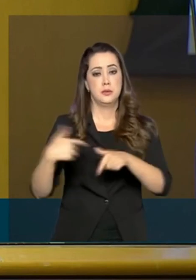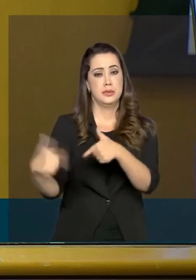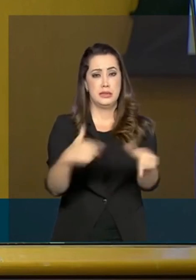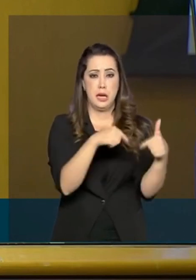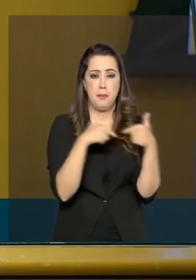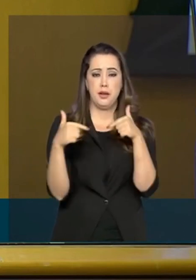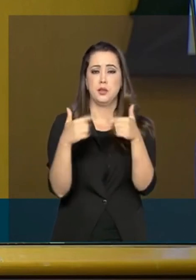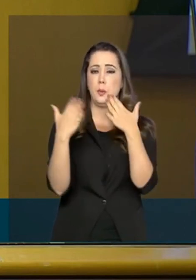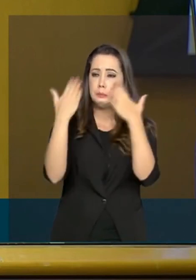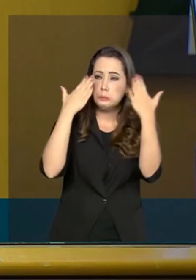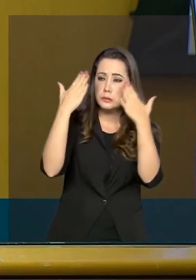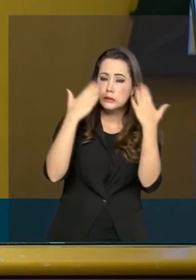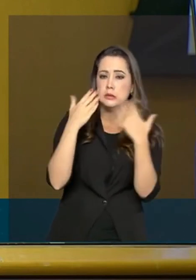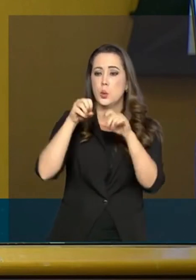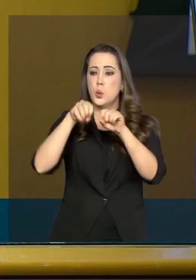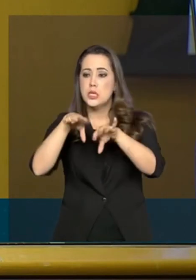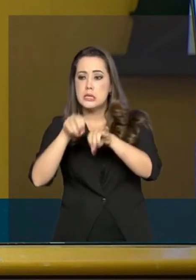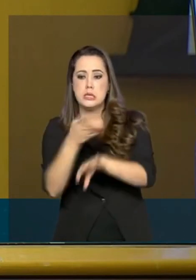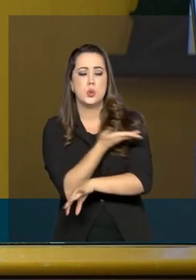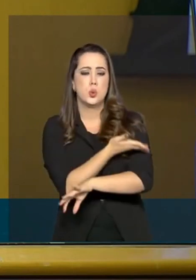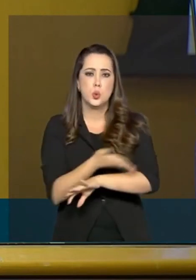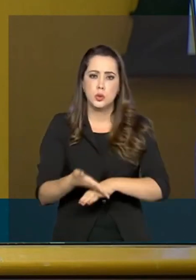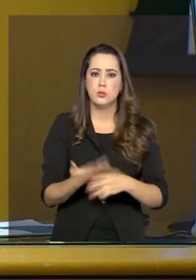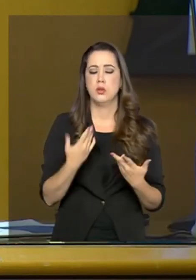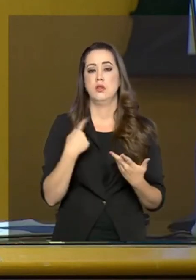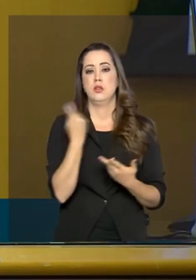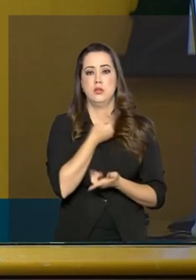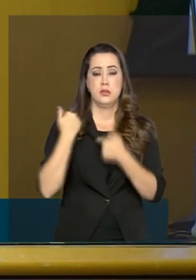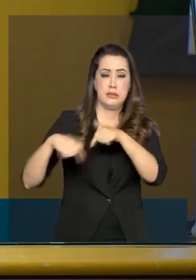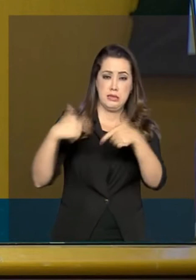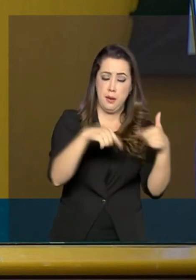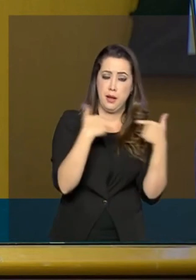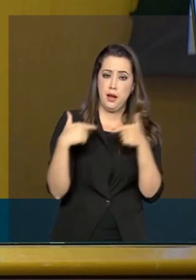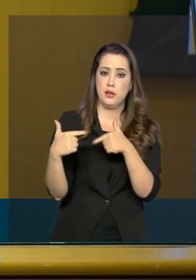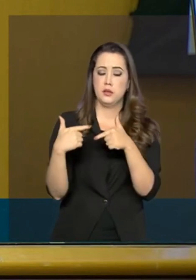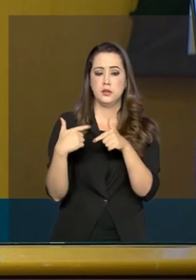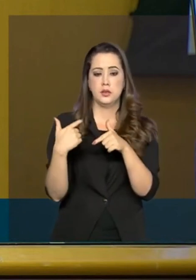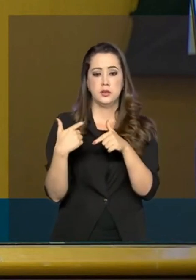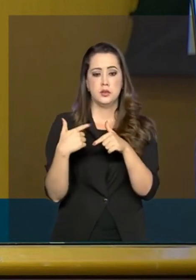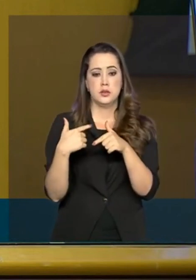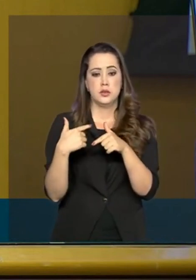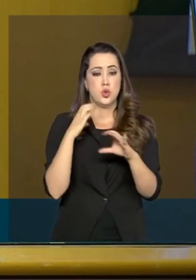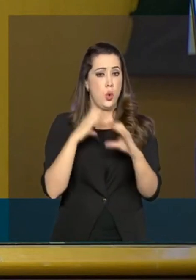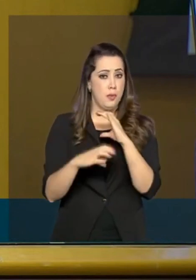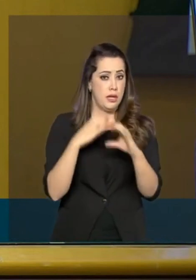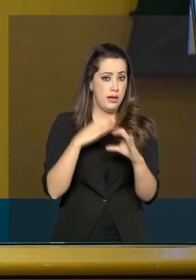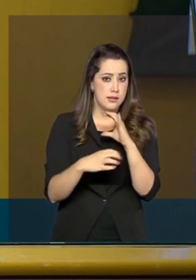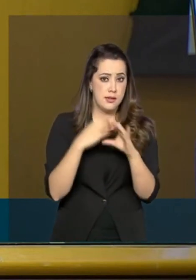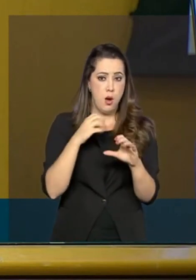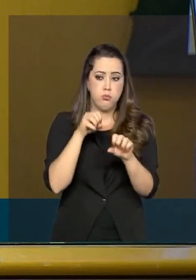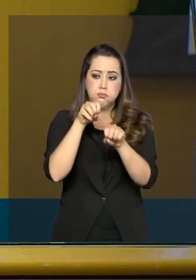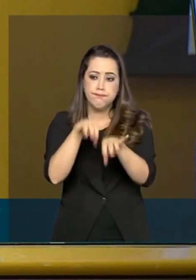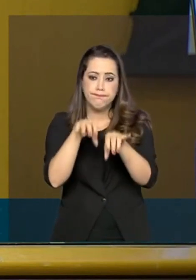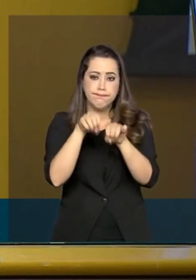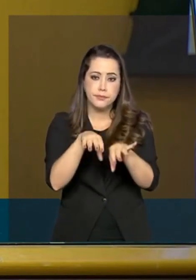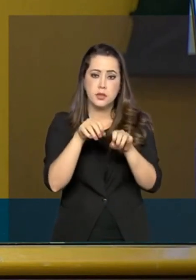com psicoterapia, com psicoeducação. Precisamos fazer um trabalho de educomunicação para que as pessoas possam